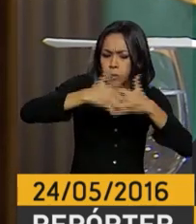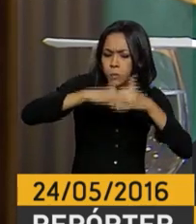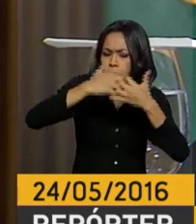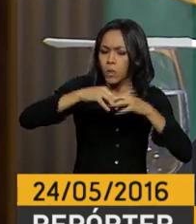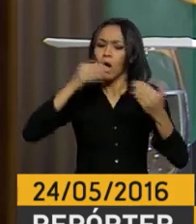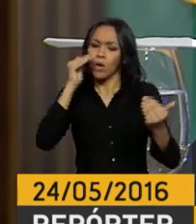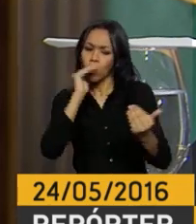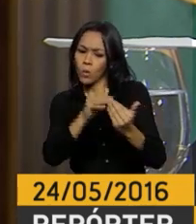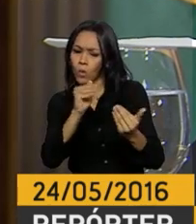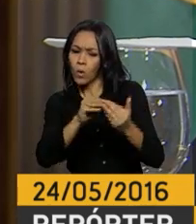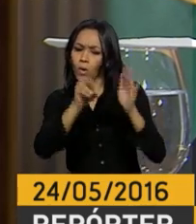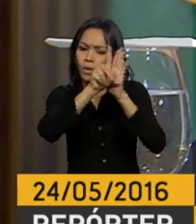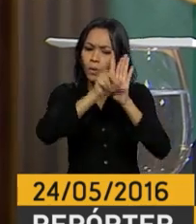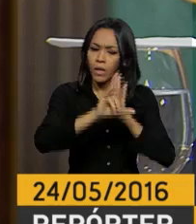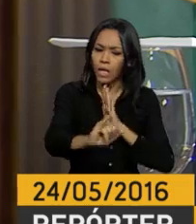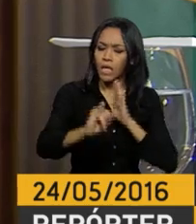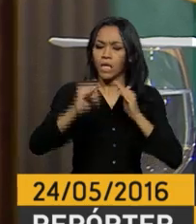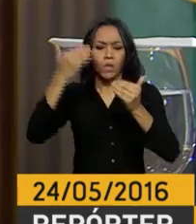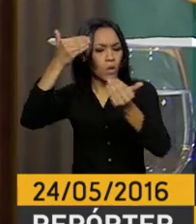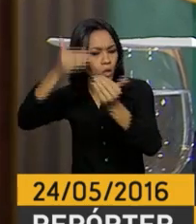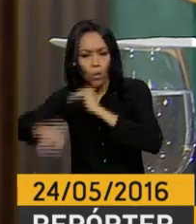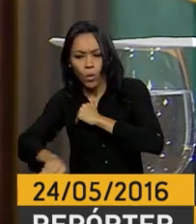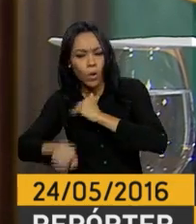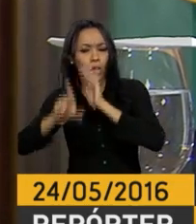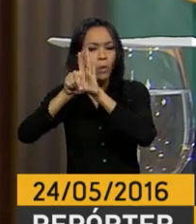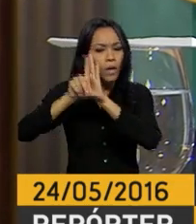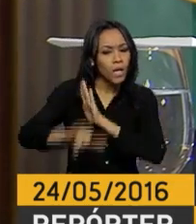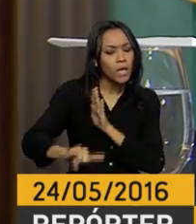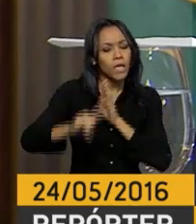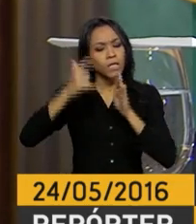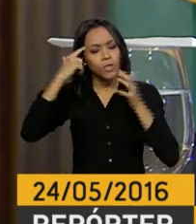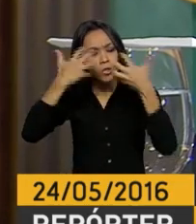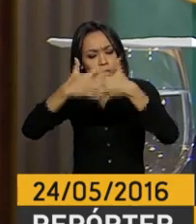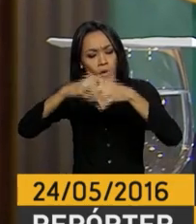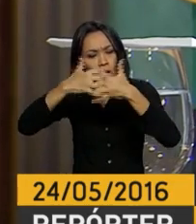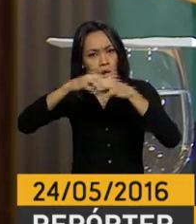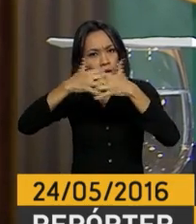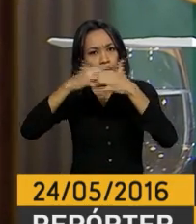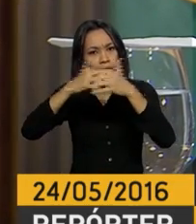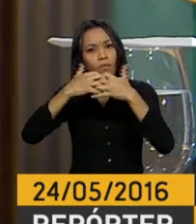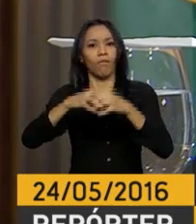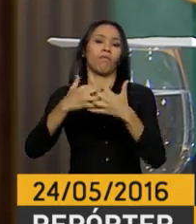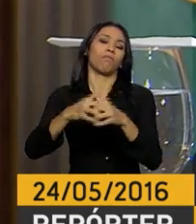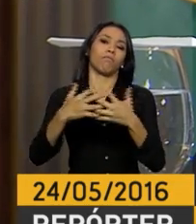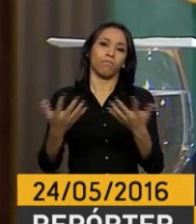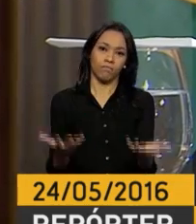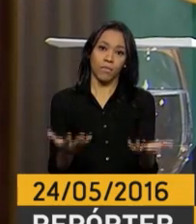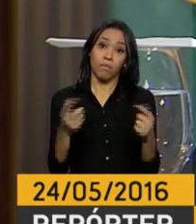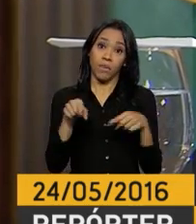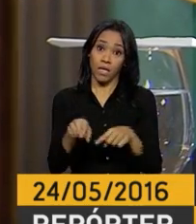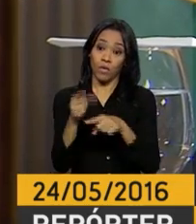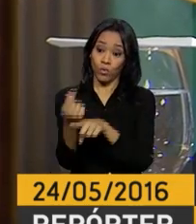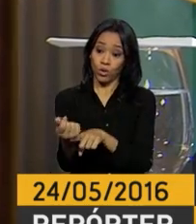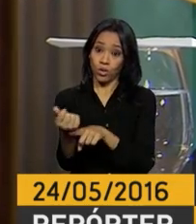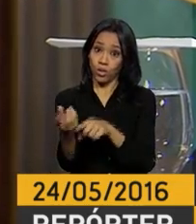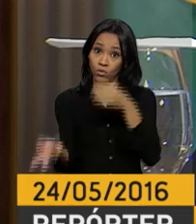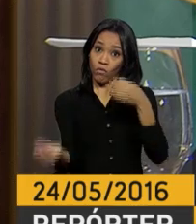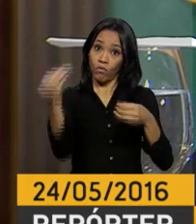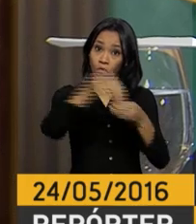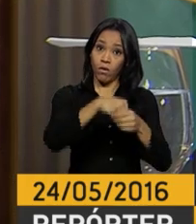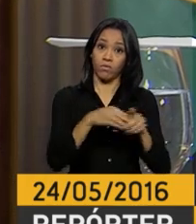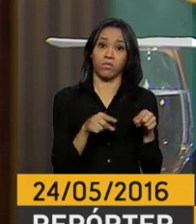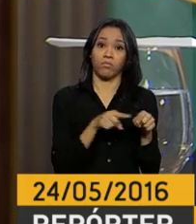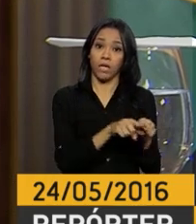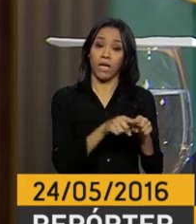há ou não pode haver nenhuma irregularidade para trazermos para os cofres públicos pelo menos